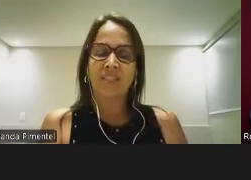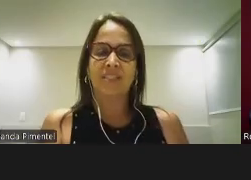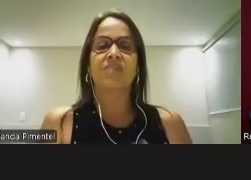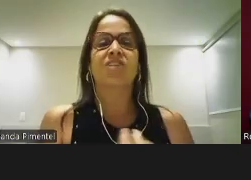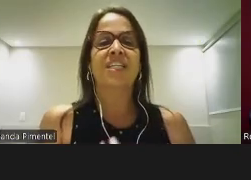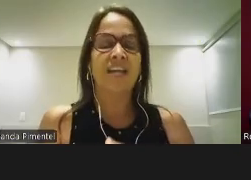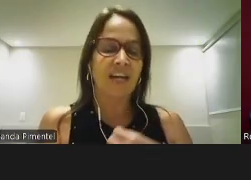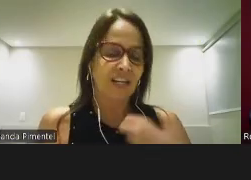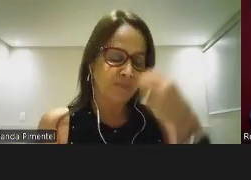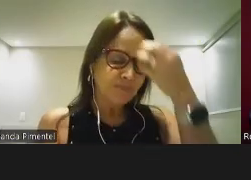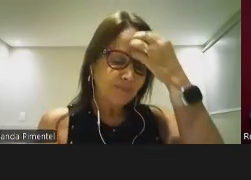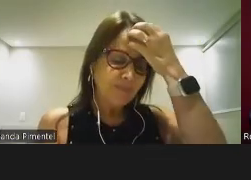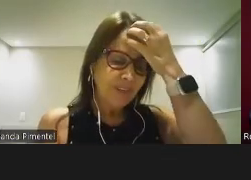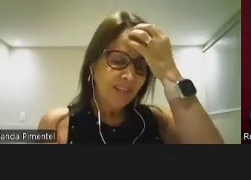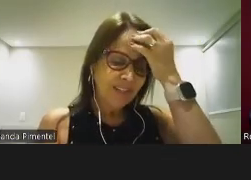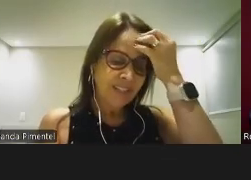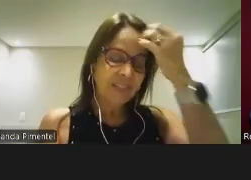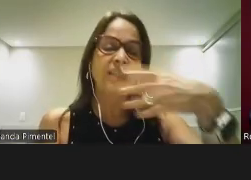a manutenção